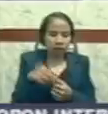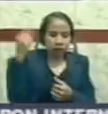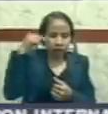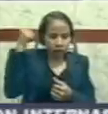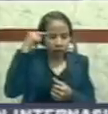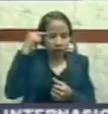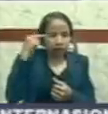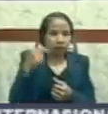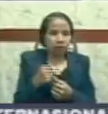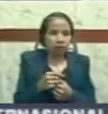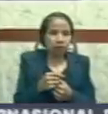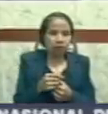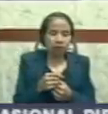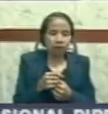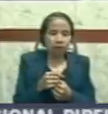governo